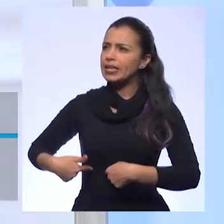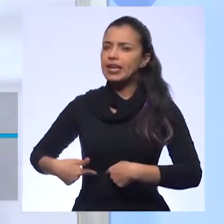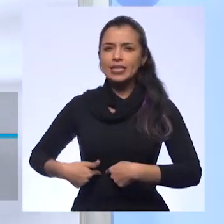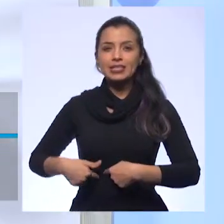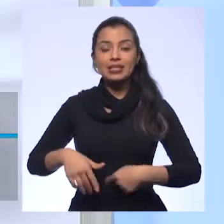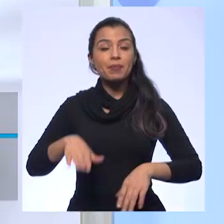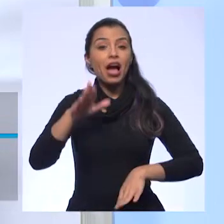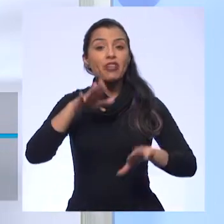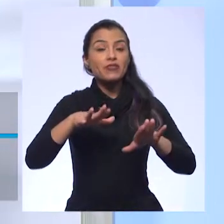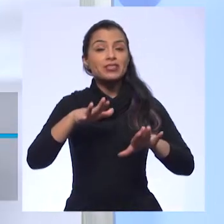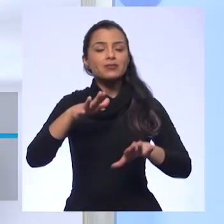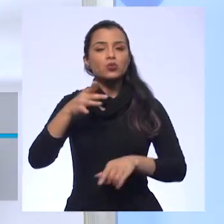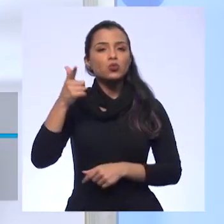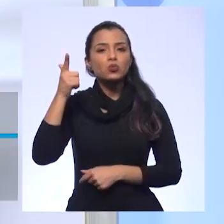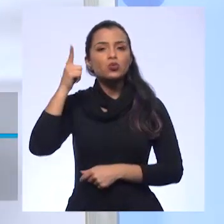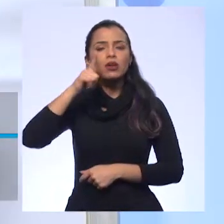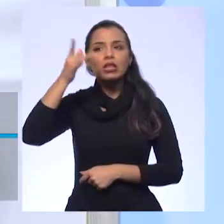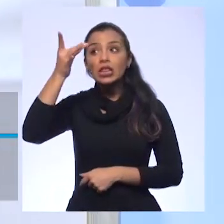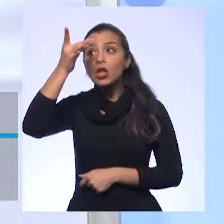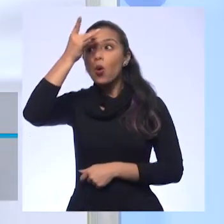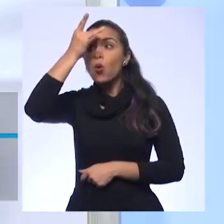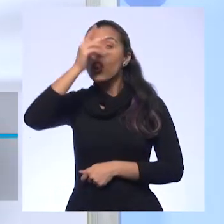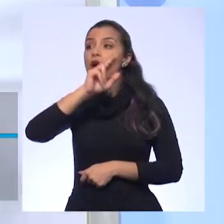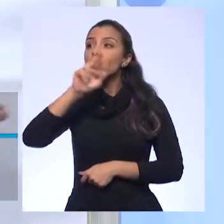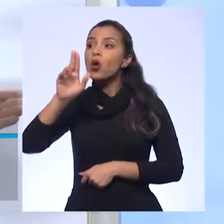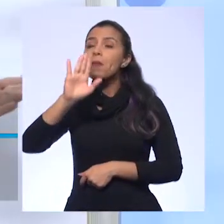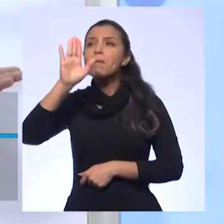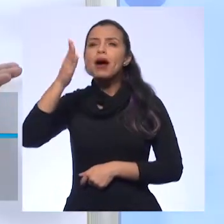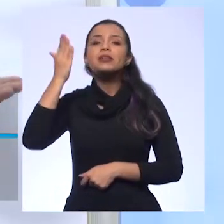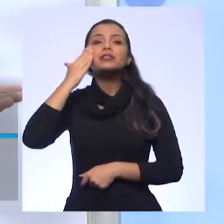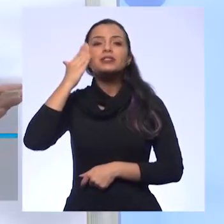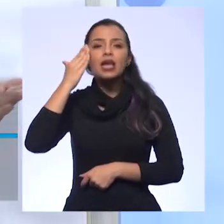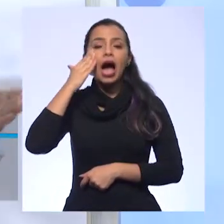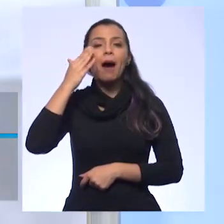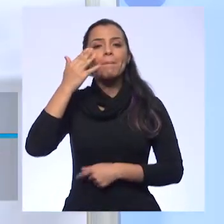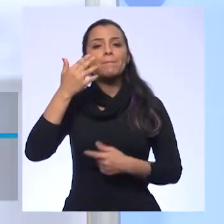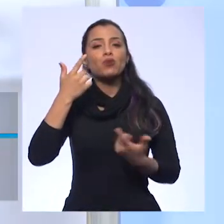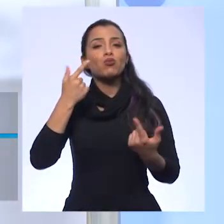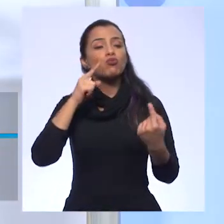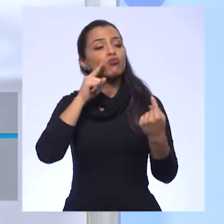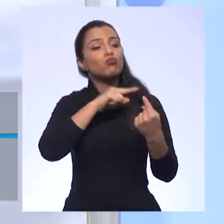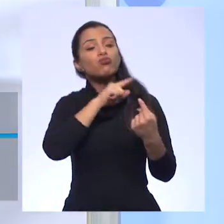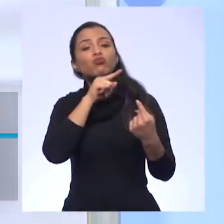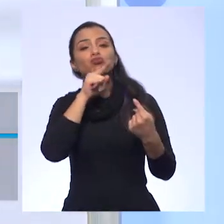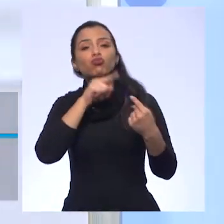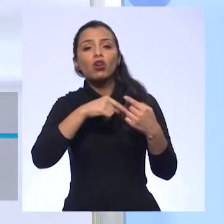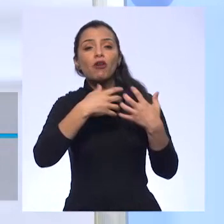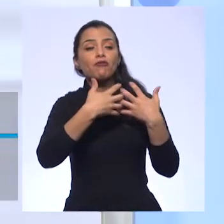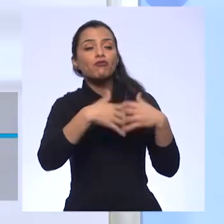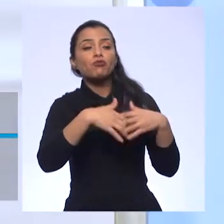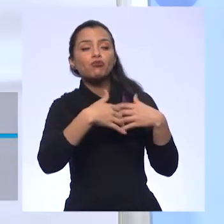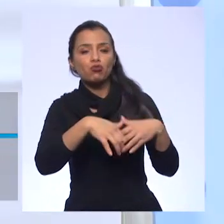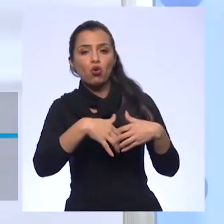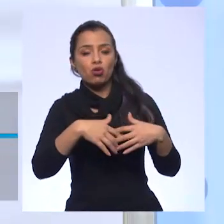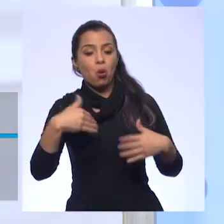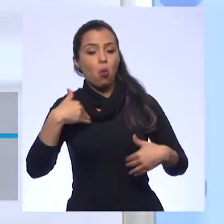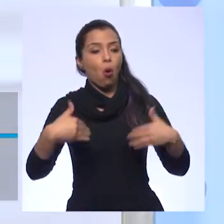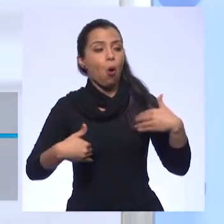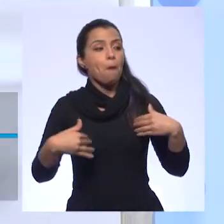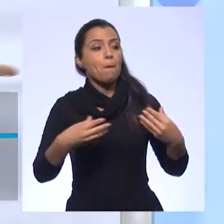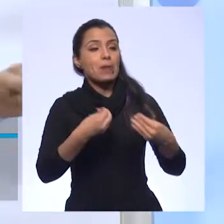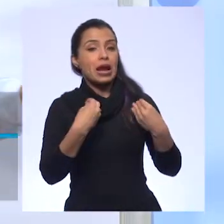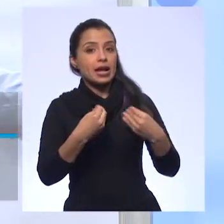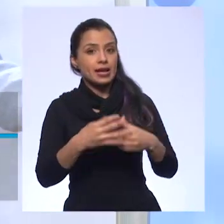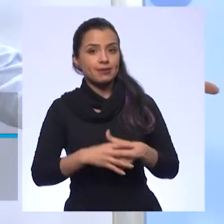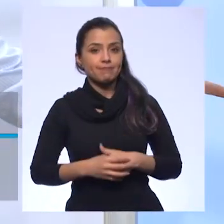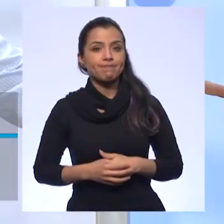sabe a função deles, uma característica e tal. É para isso que a gente está aqui, tá legal? Bom, falando de cabeça,